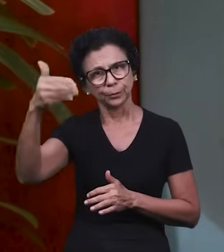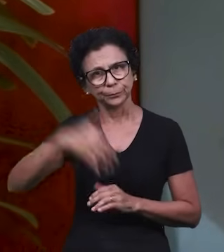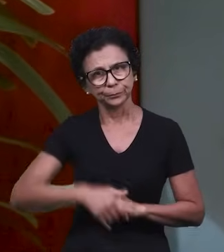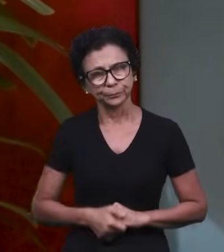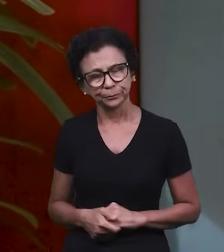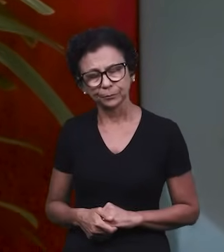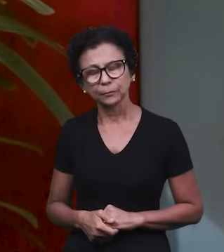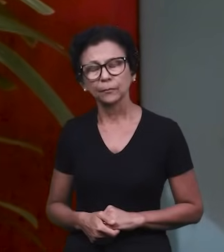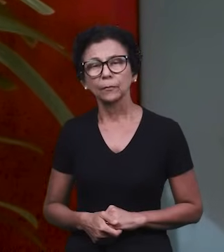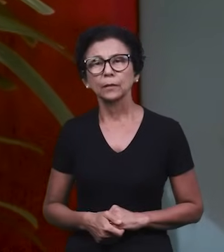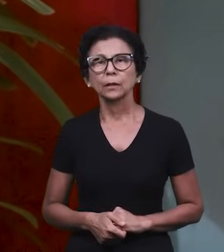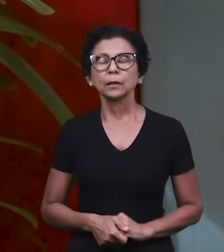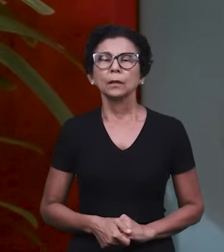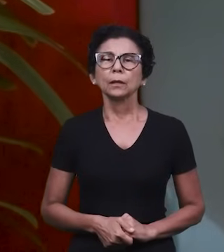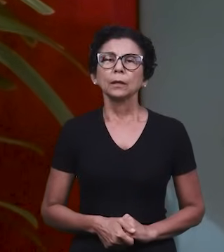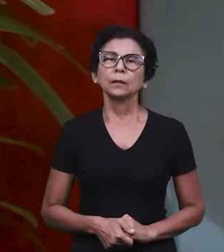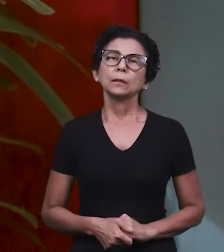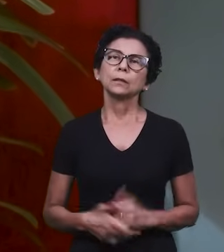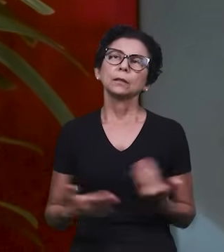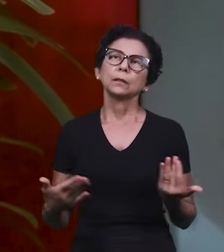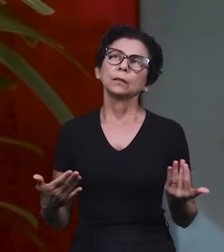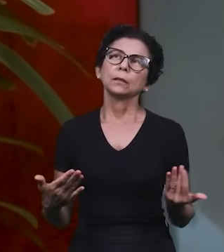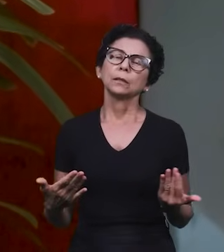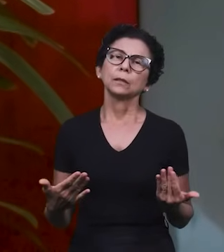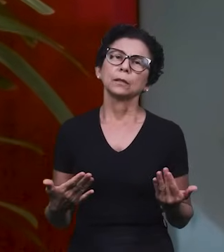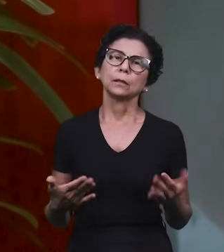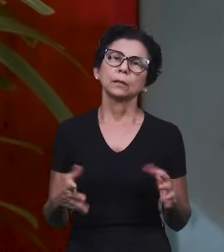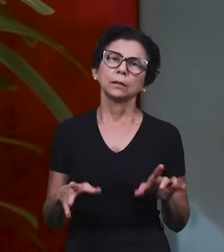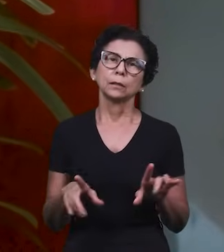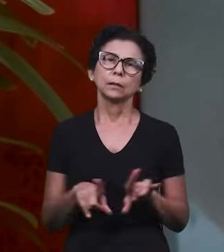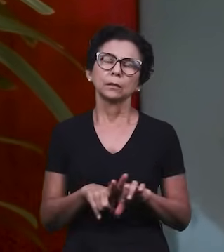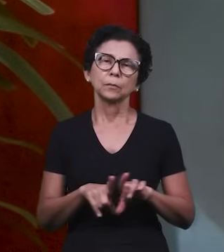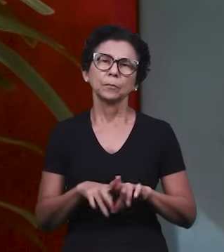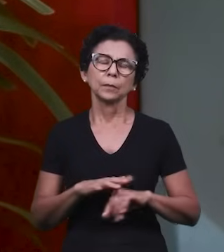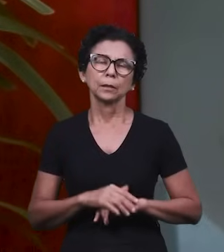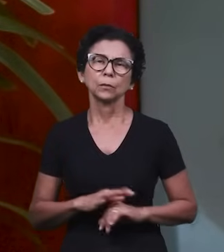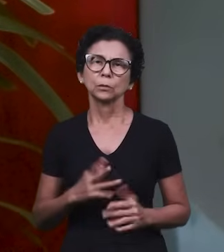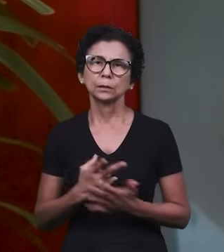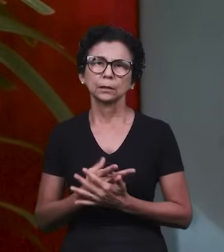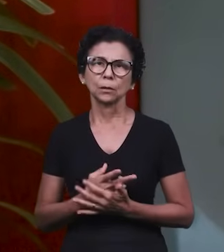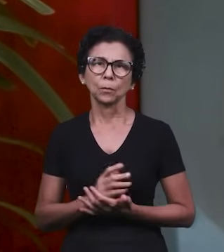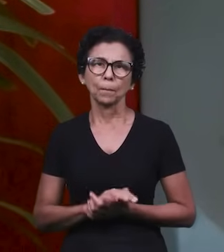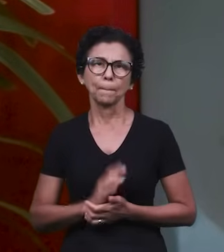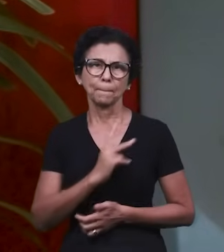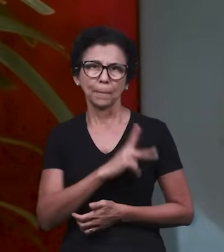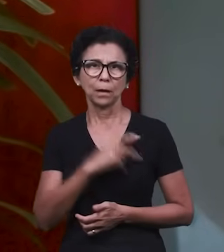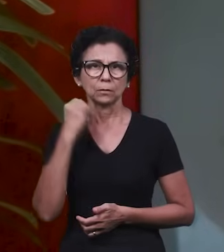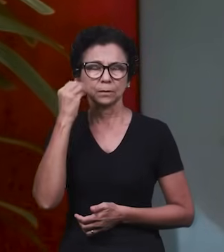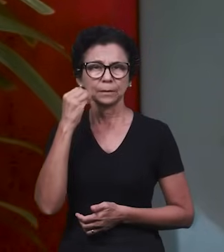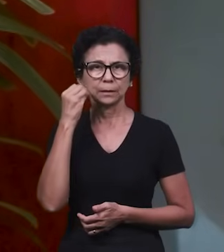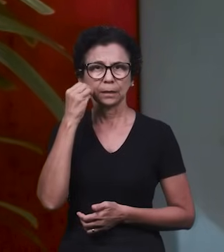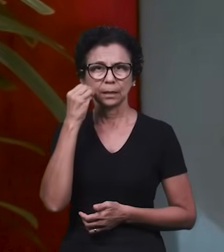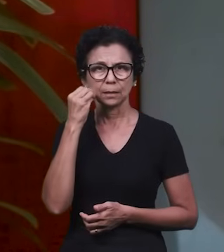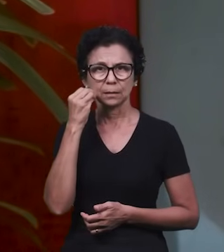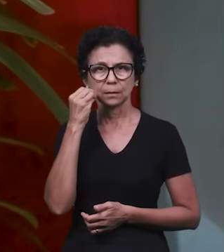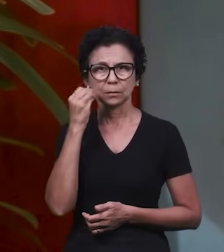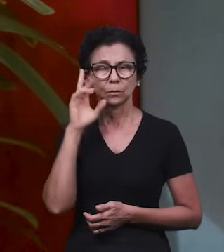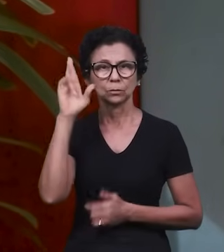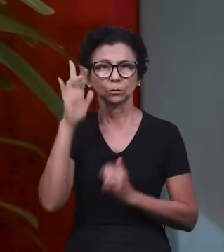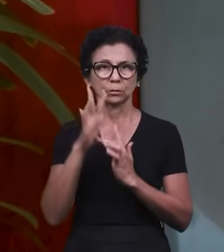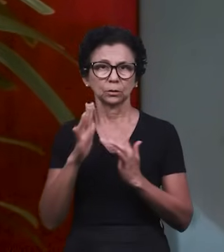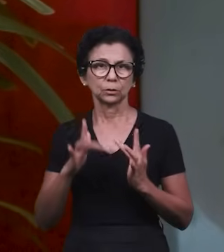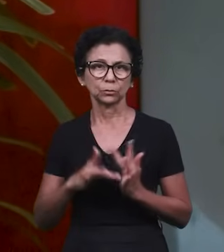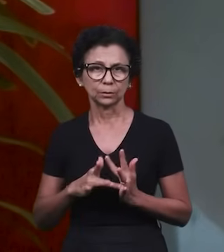uma experiência que aconteceu com Paulo de fato, quando o Espírito Santo foi derramado. Então, o Espírito Santo é quem nos dá